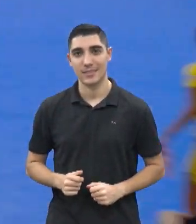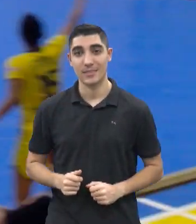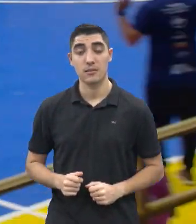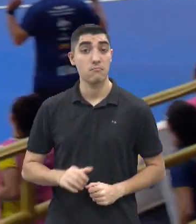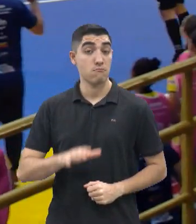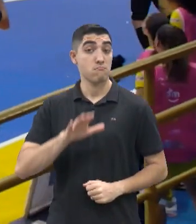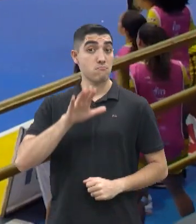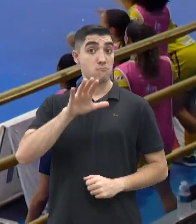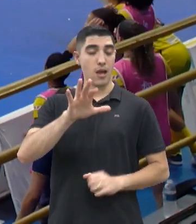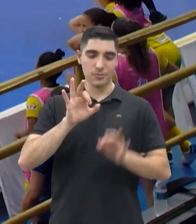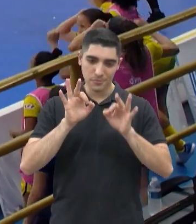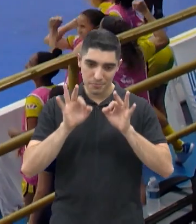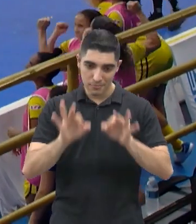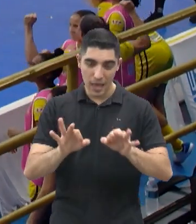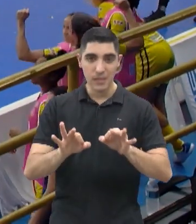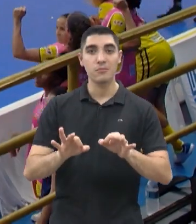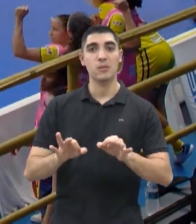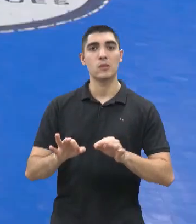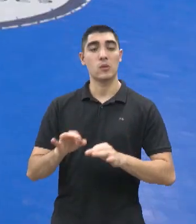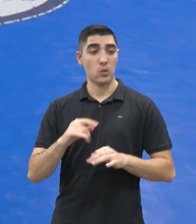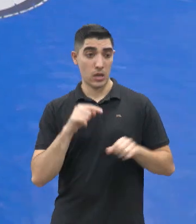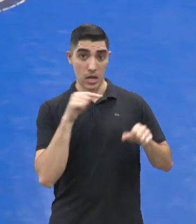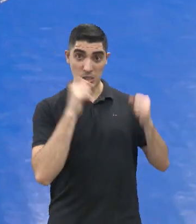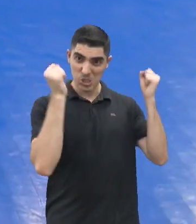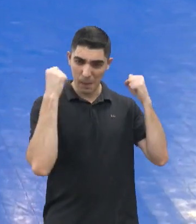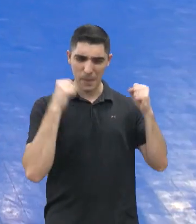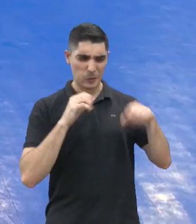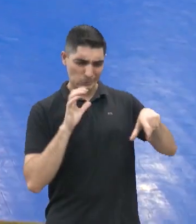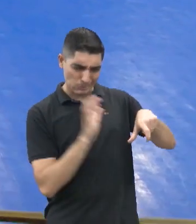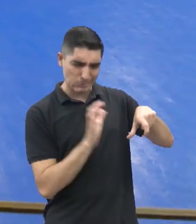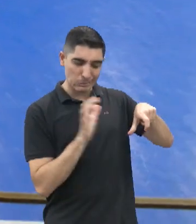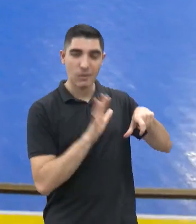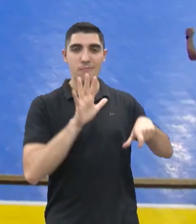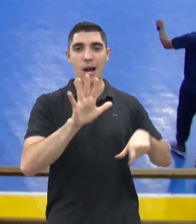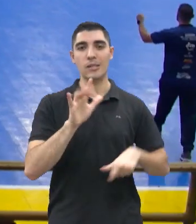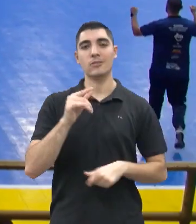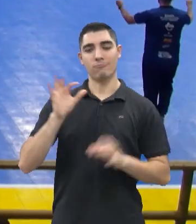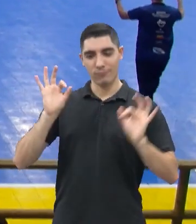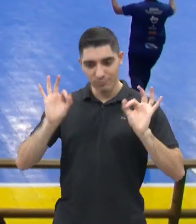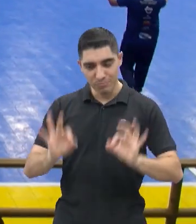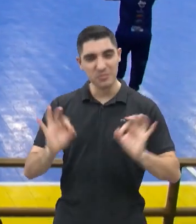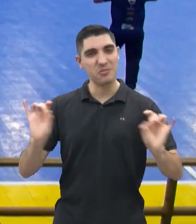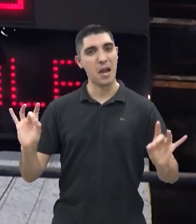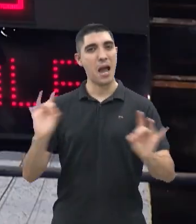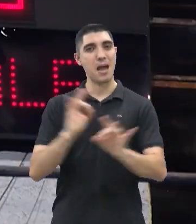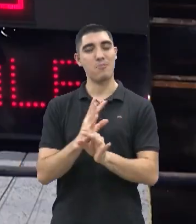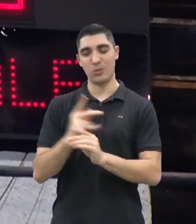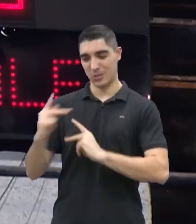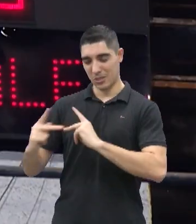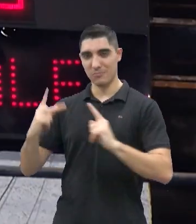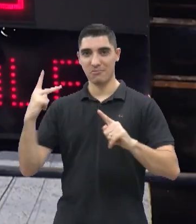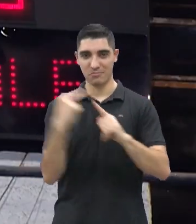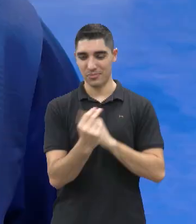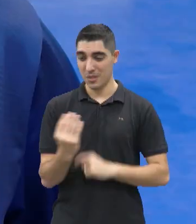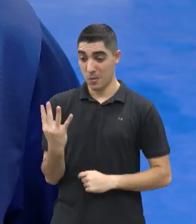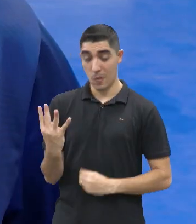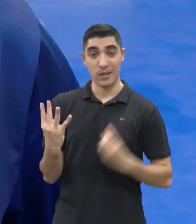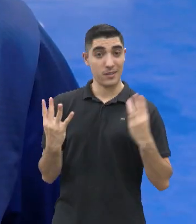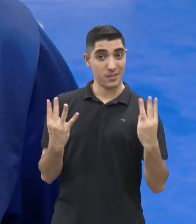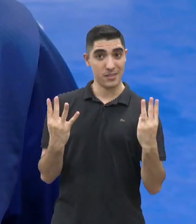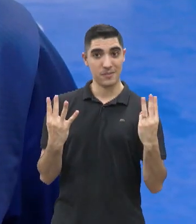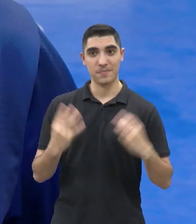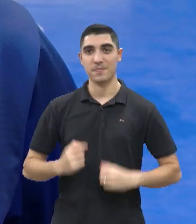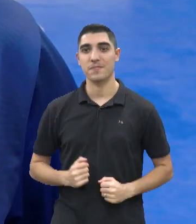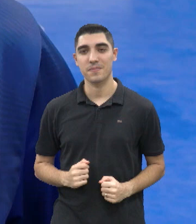Mas, no fim, mesmo com toda a pressão, veio o apito final e a vitória do São José por 4-3. Hoje a